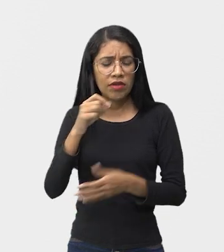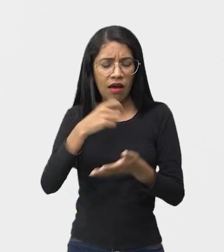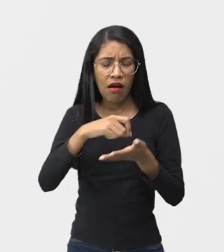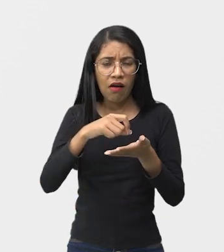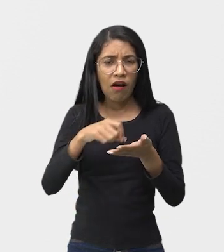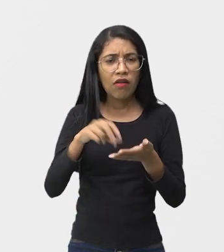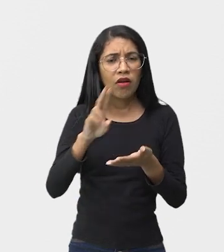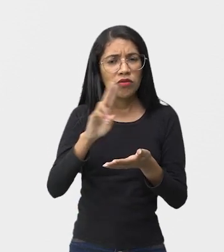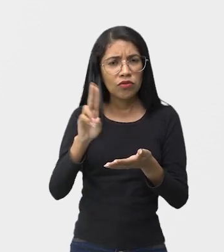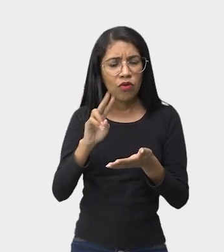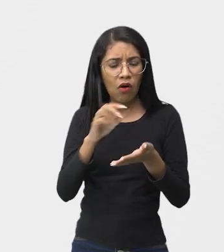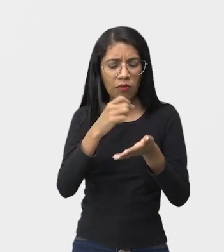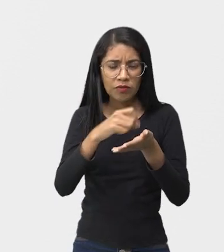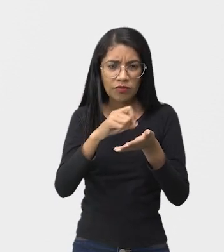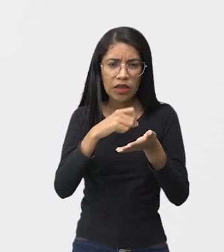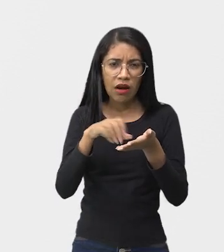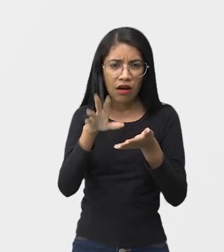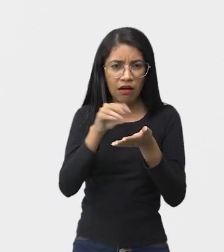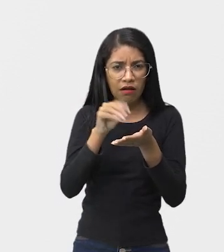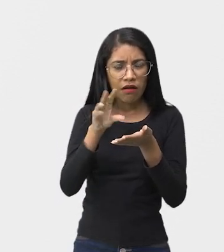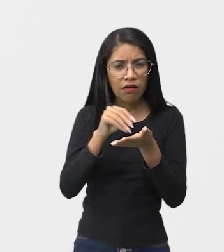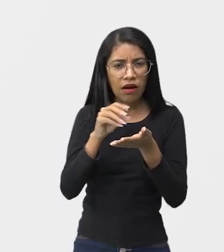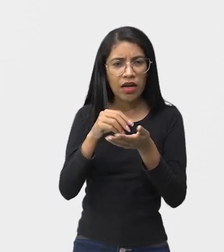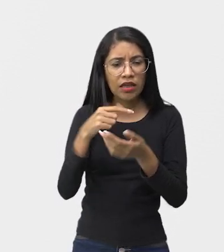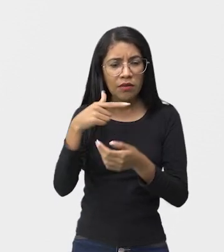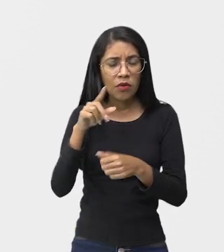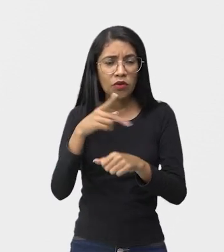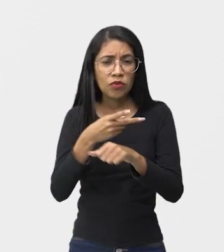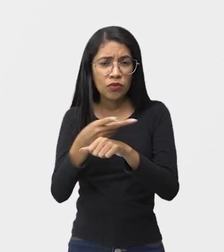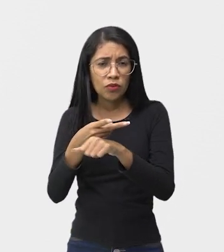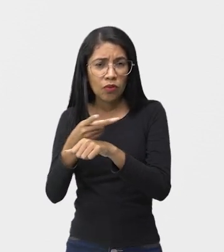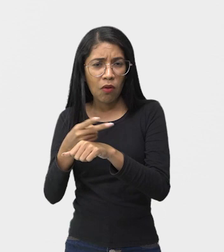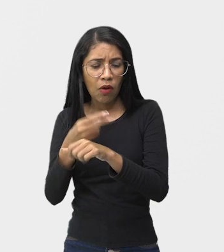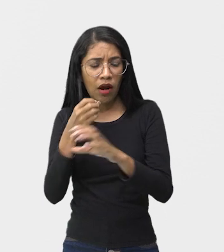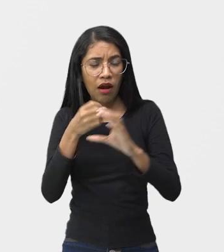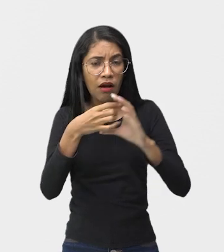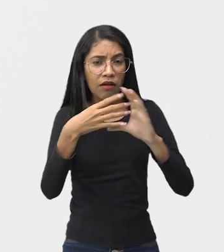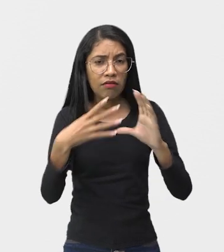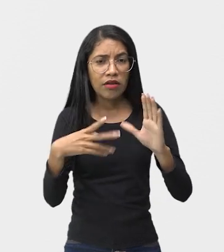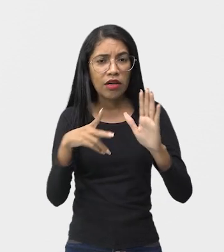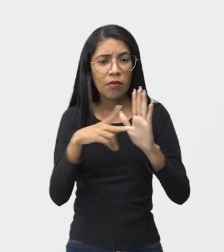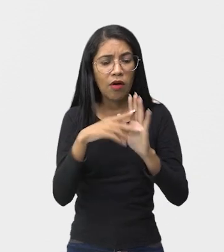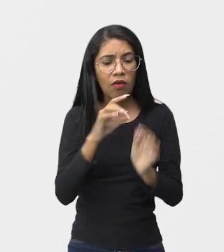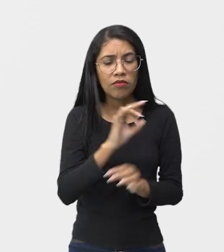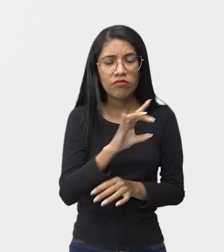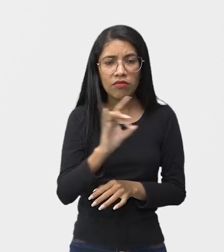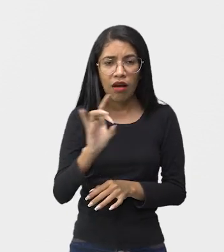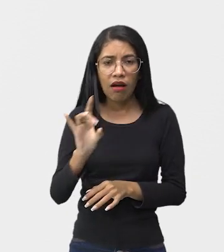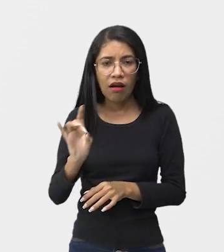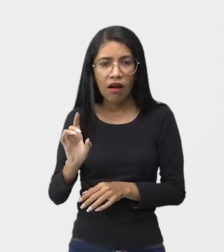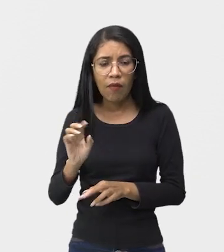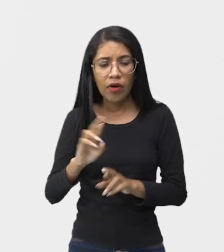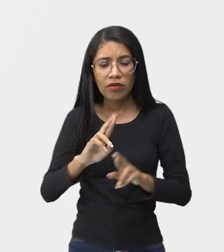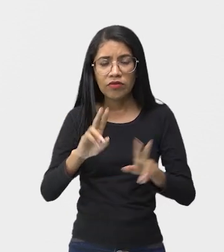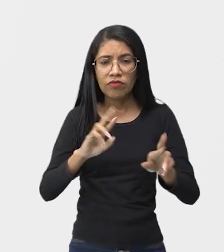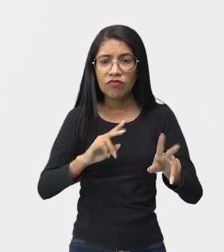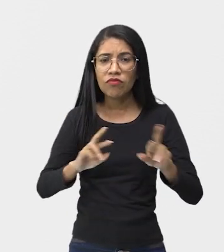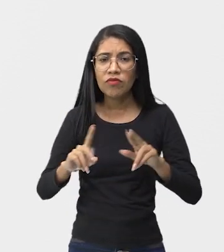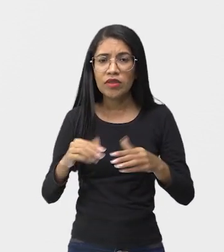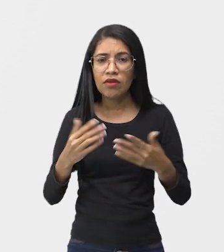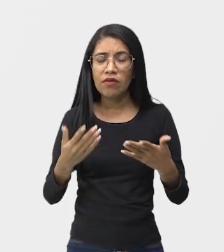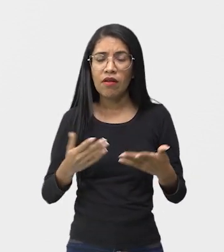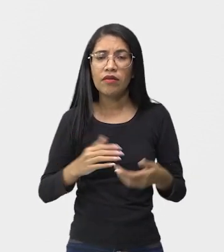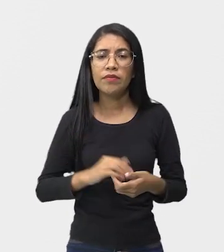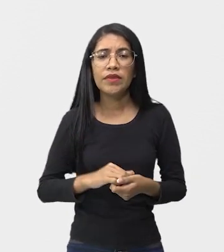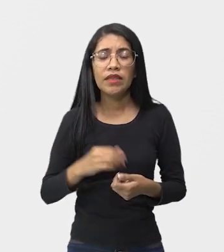o nome dessas etnias e vocês vão procurar as características, vocês vão perceber que elas se diferenciam.